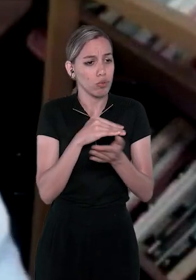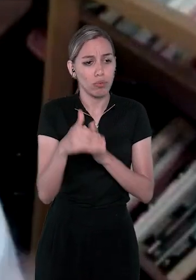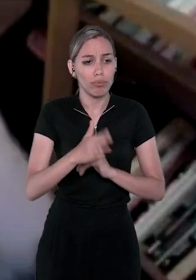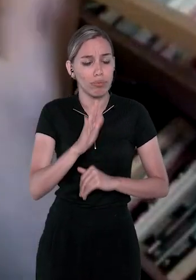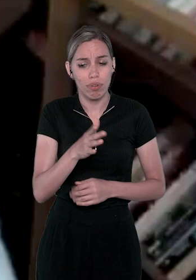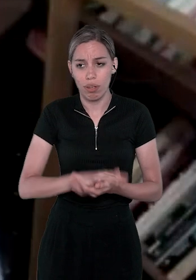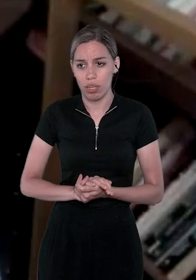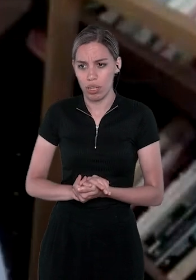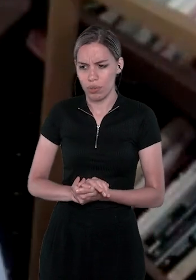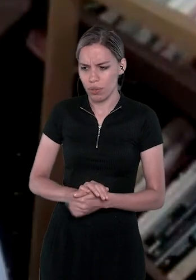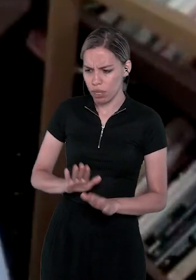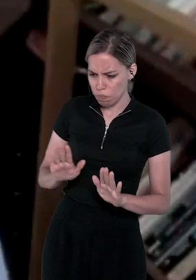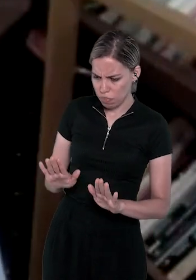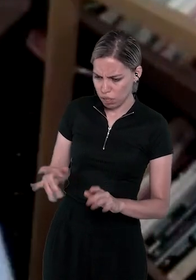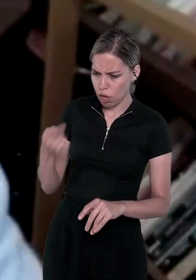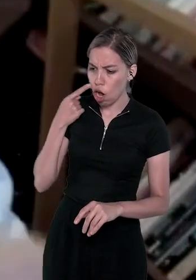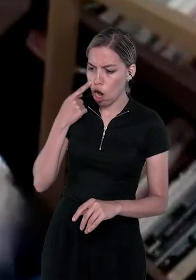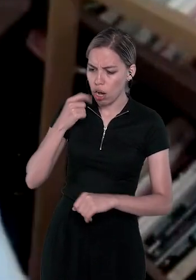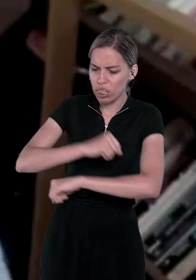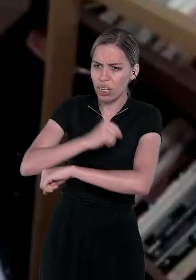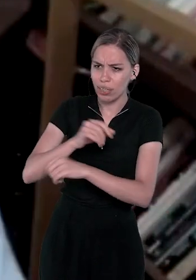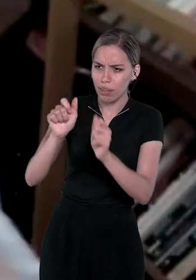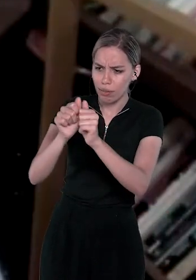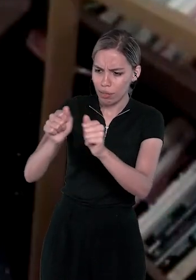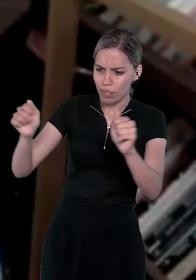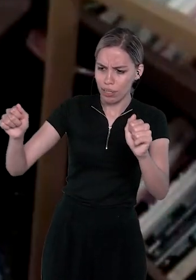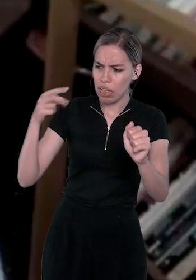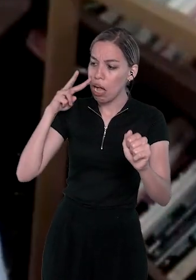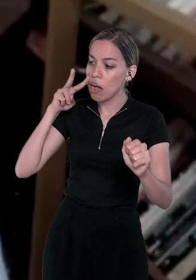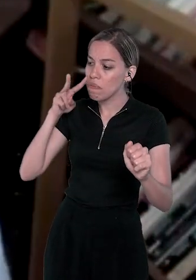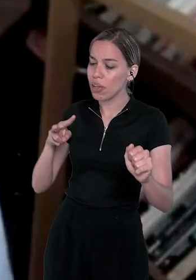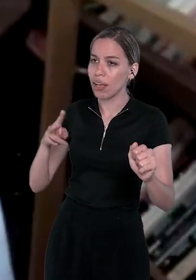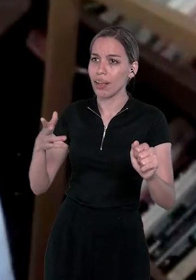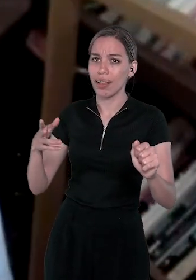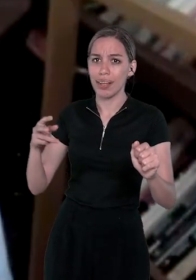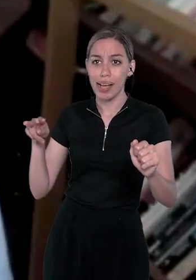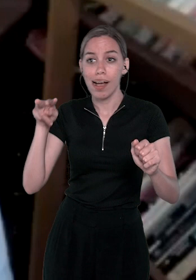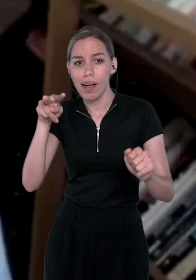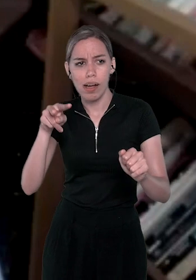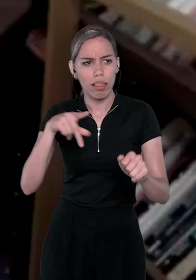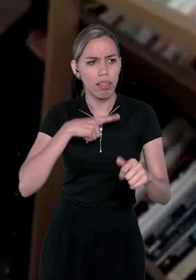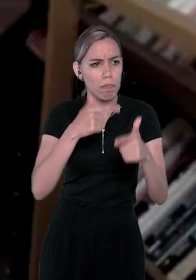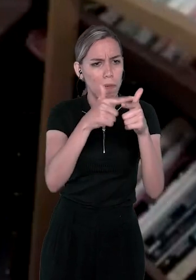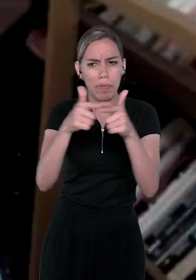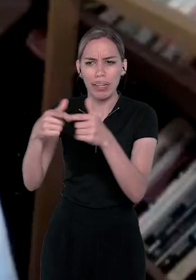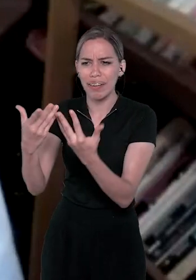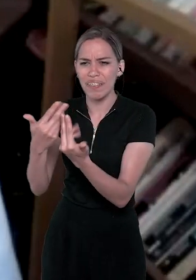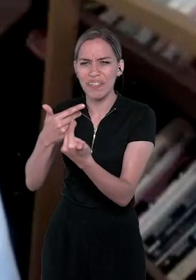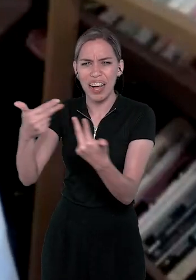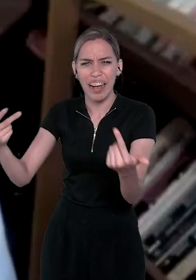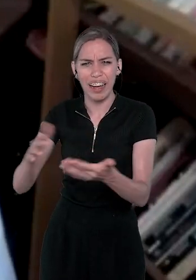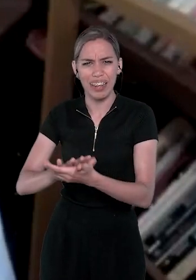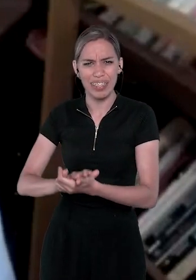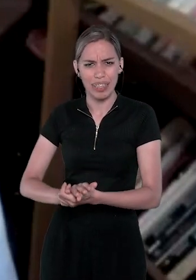a janela e olha para o lado de fora, que você vai encontrar muito mais causas do que as que a gente encontrou ao longo da